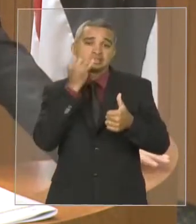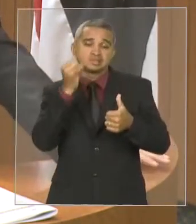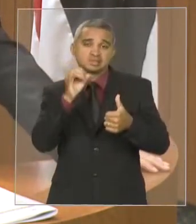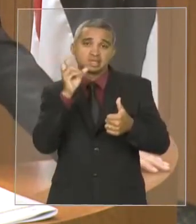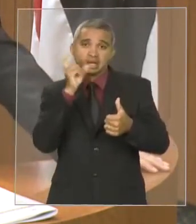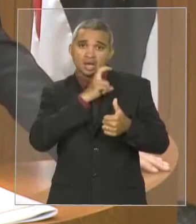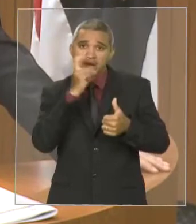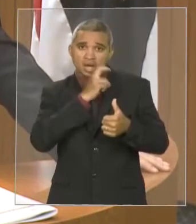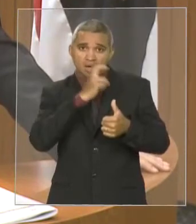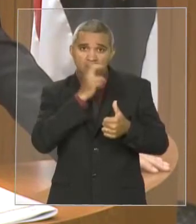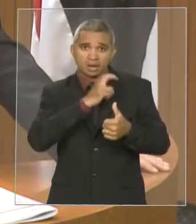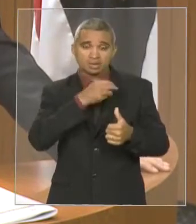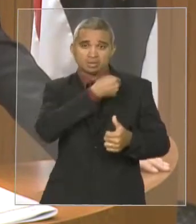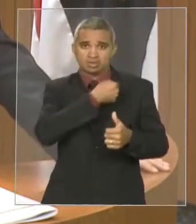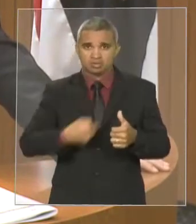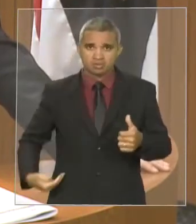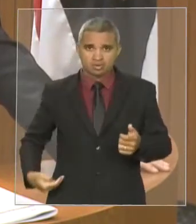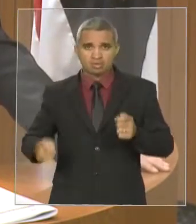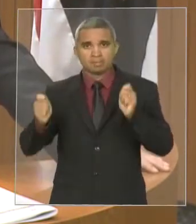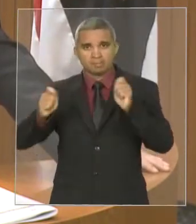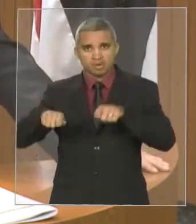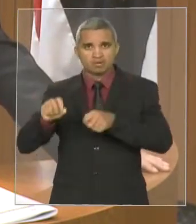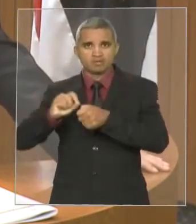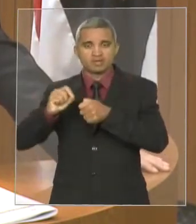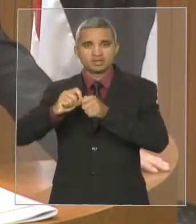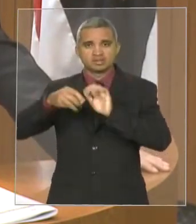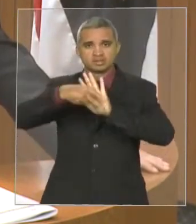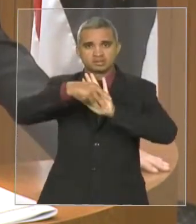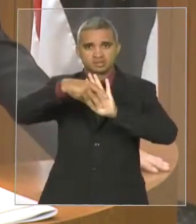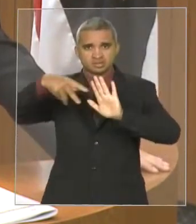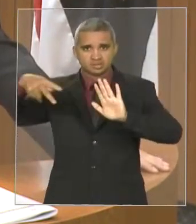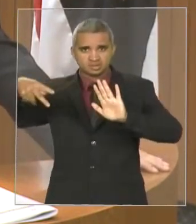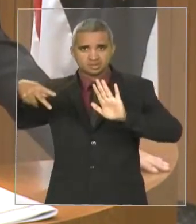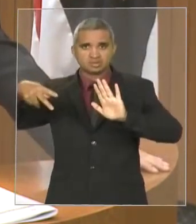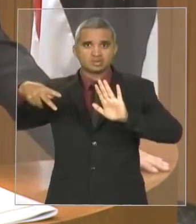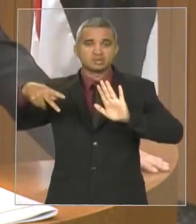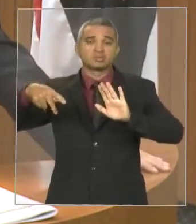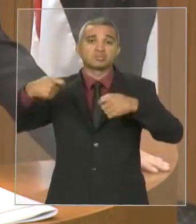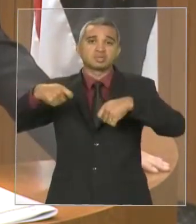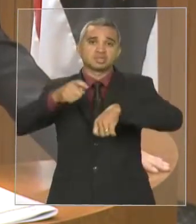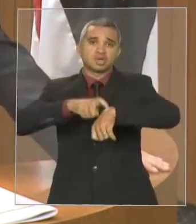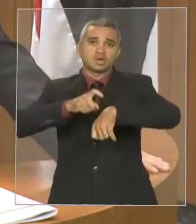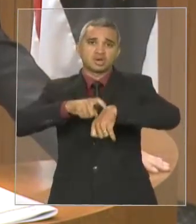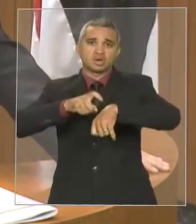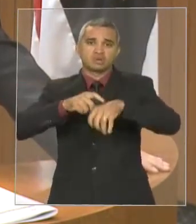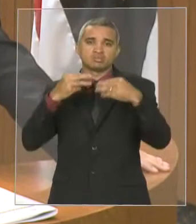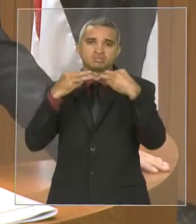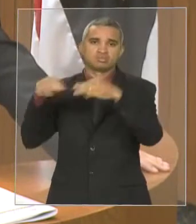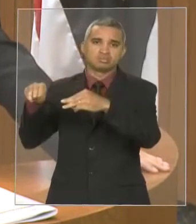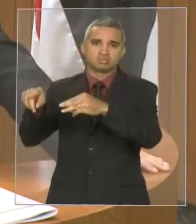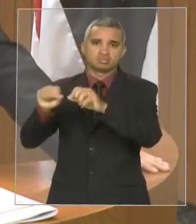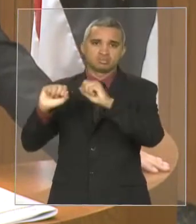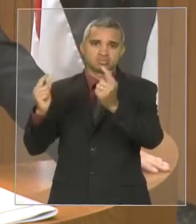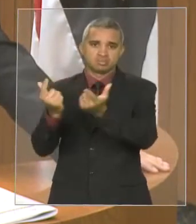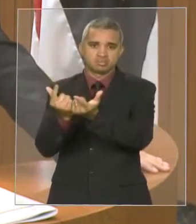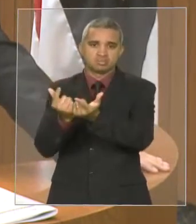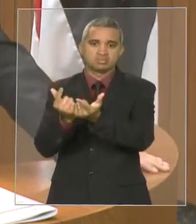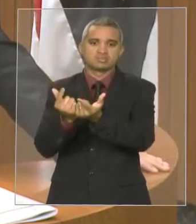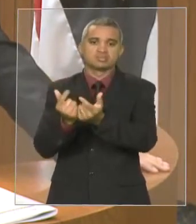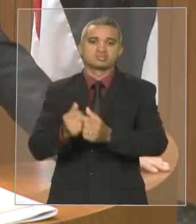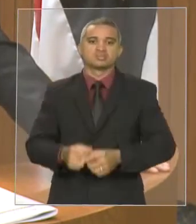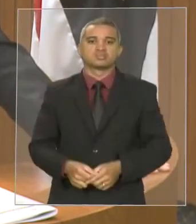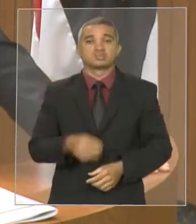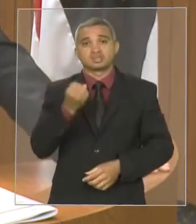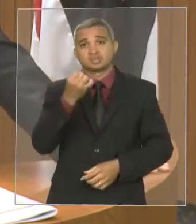adotar medidas provisórias com força de lei, devendo submetê-las de imediato à Assembleia Legislativa, que, estando em recesso,